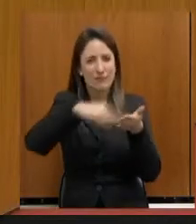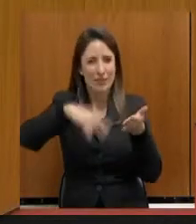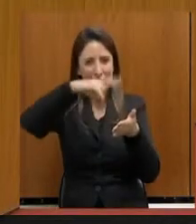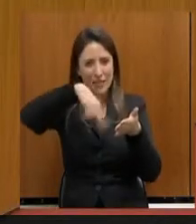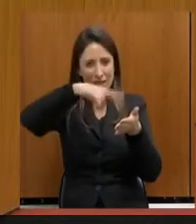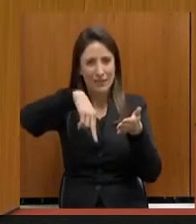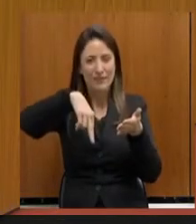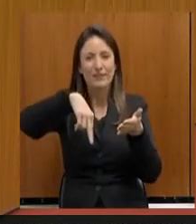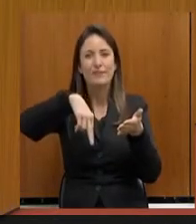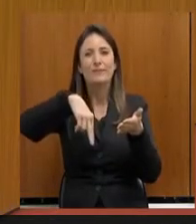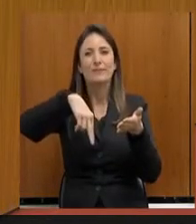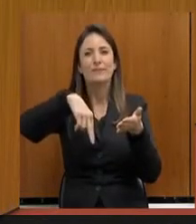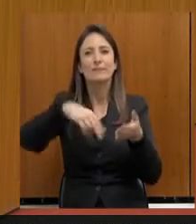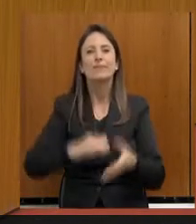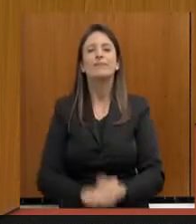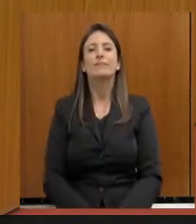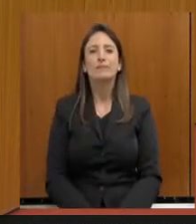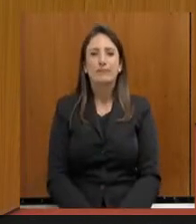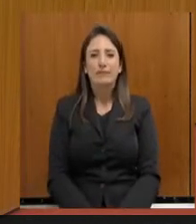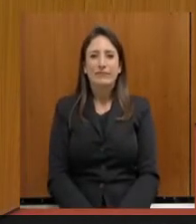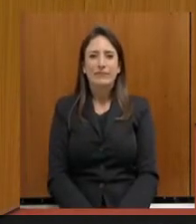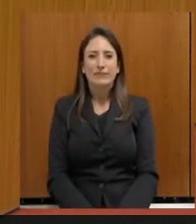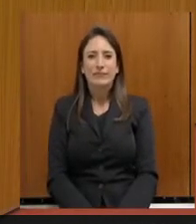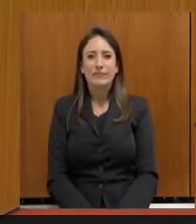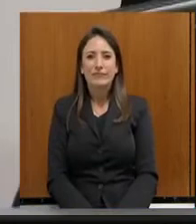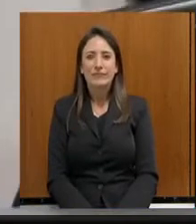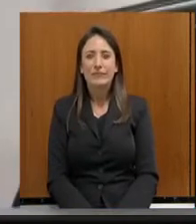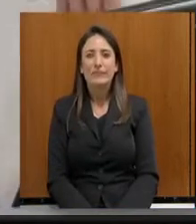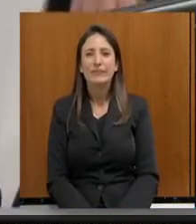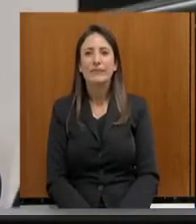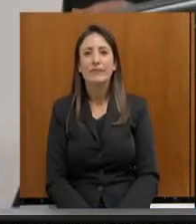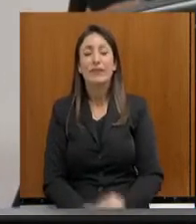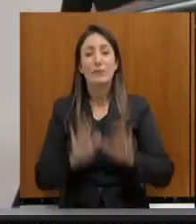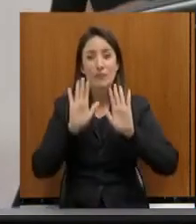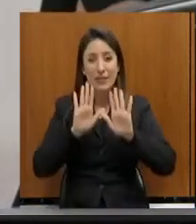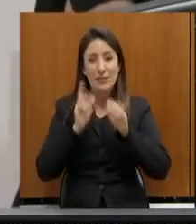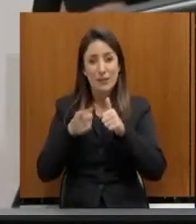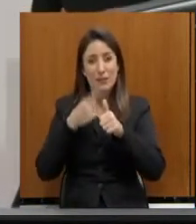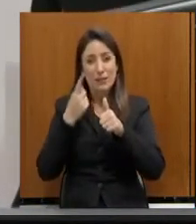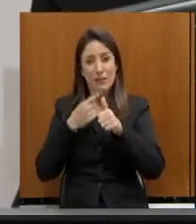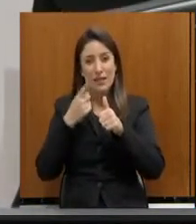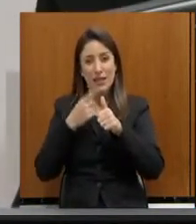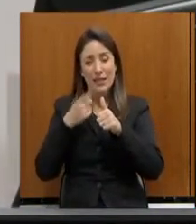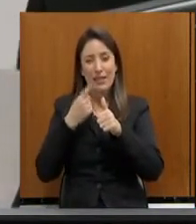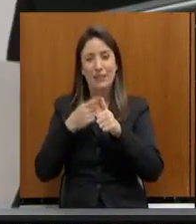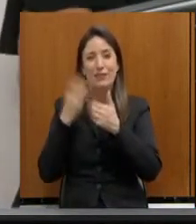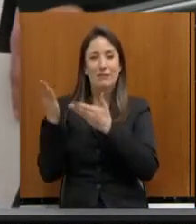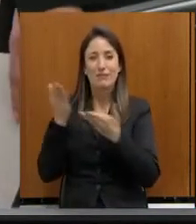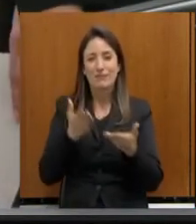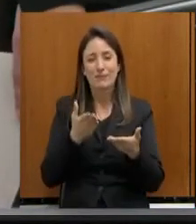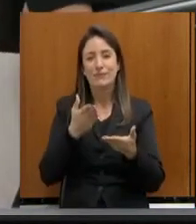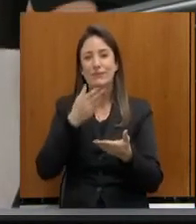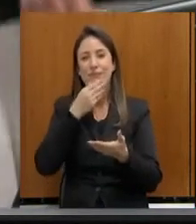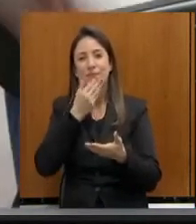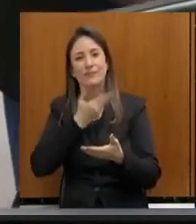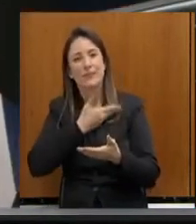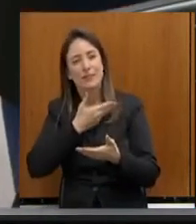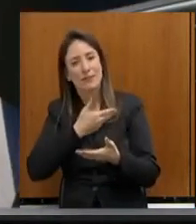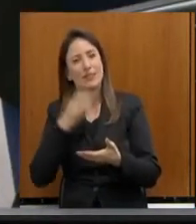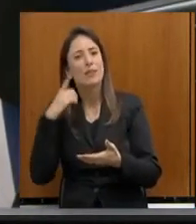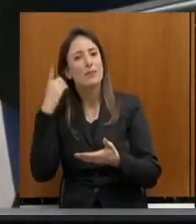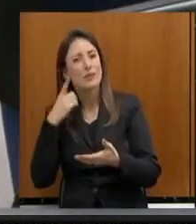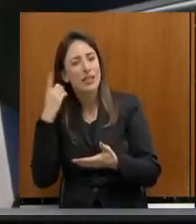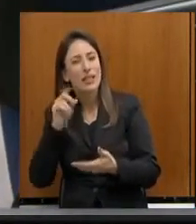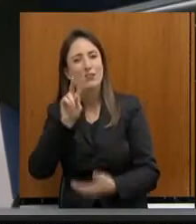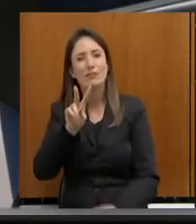e eu antes disso eu quero aqui da palavra nosso ilustre e querido amigo Virgílio Guimarães